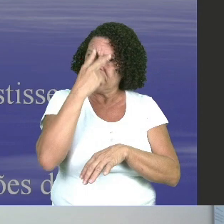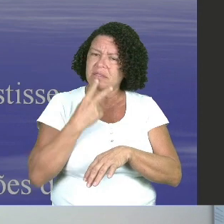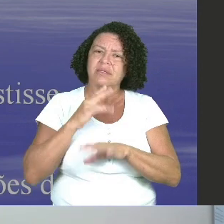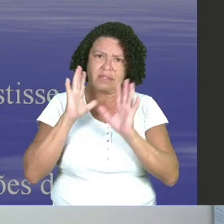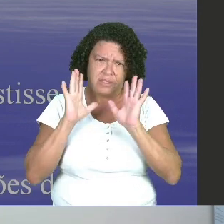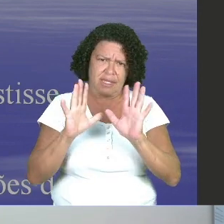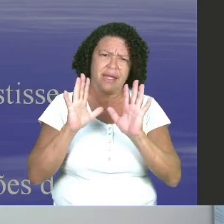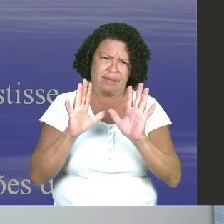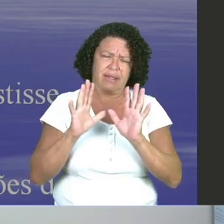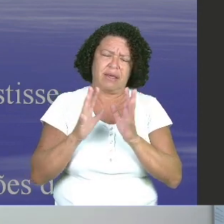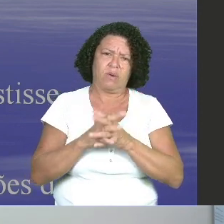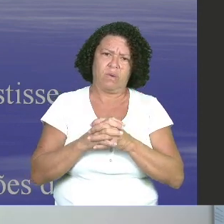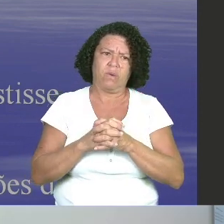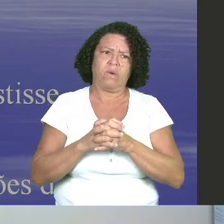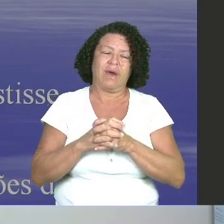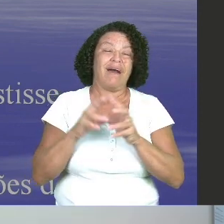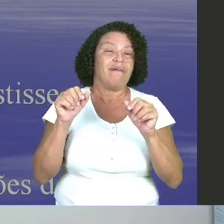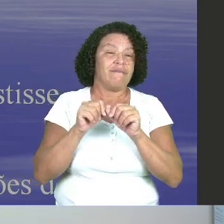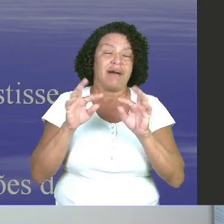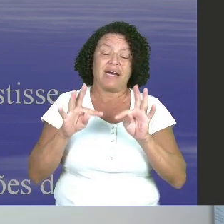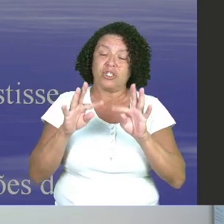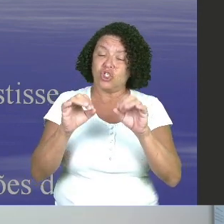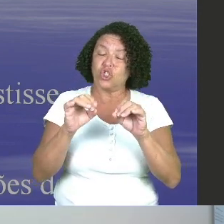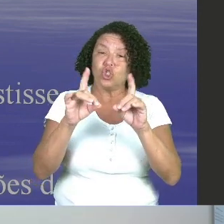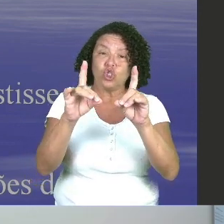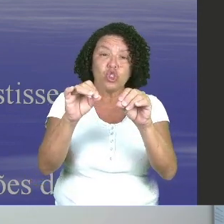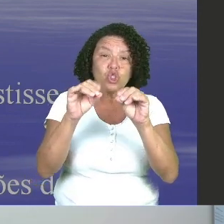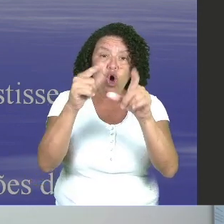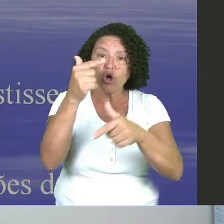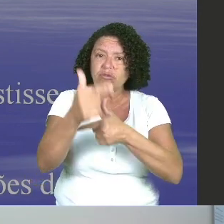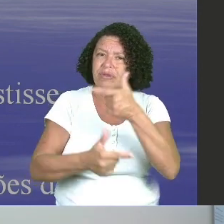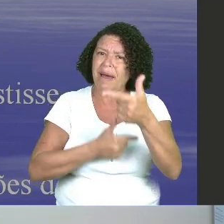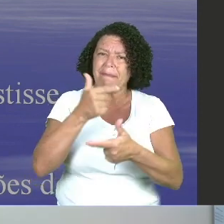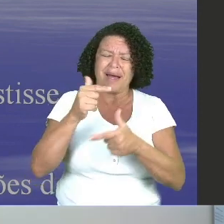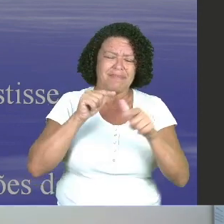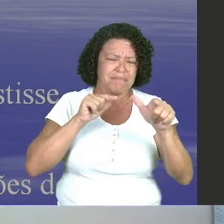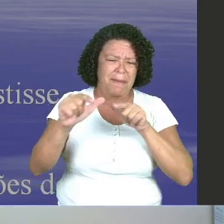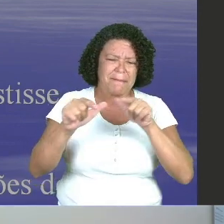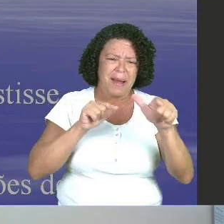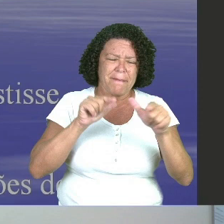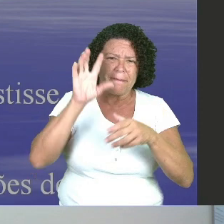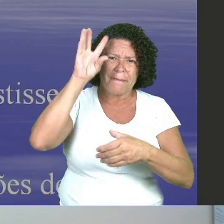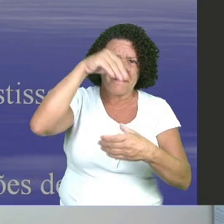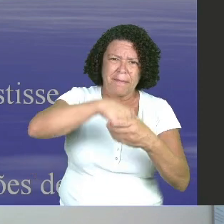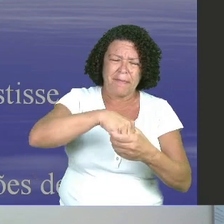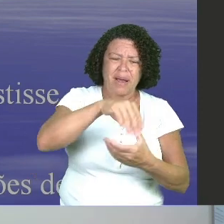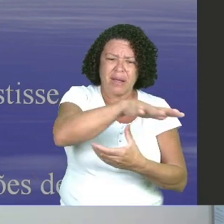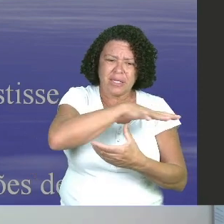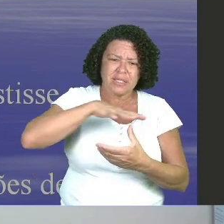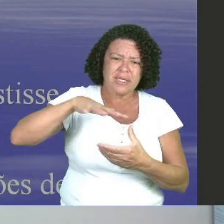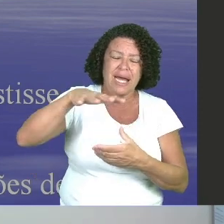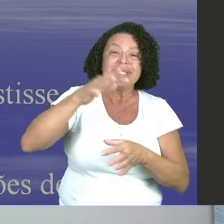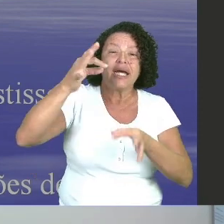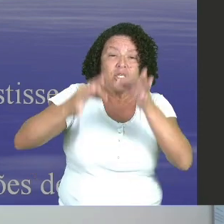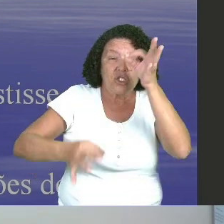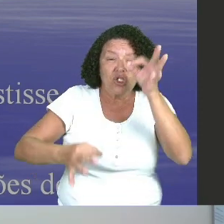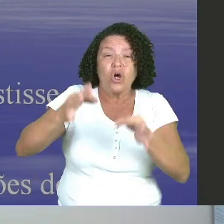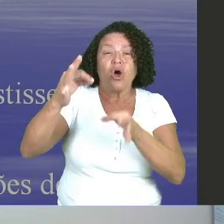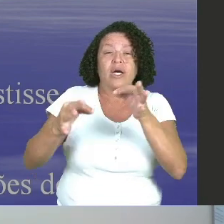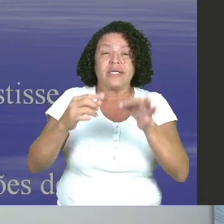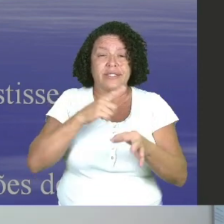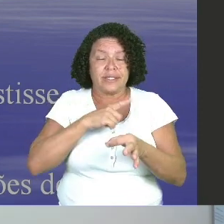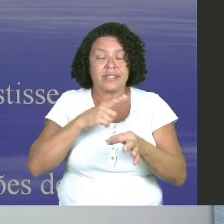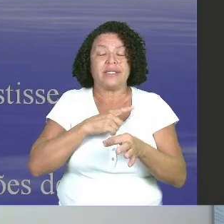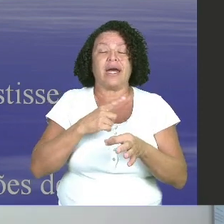justiça que realmente faz todo o seu trabalho corretamente. Não tem juízes